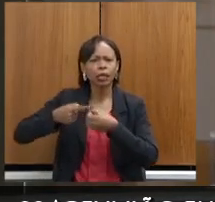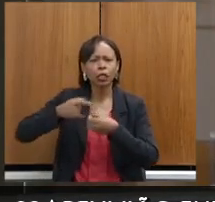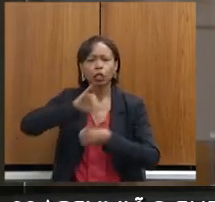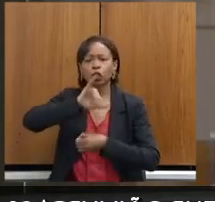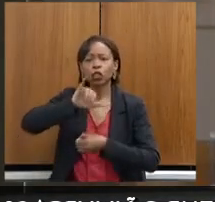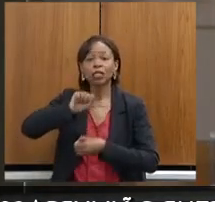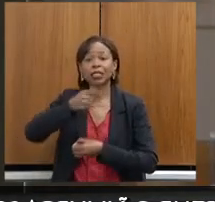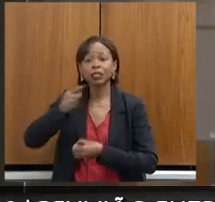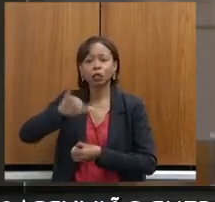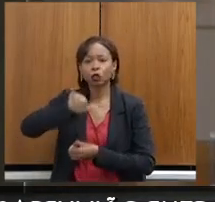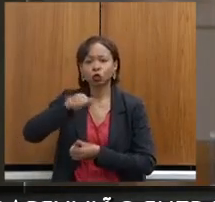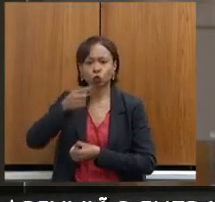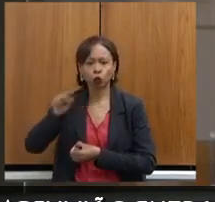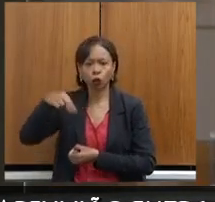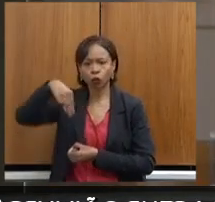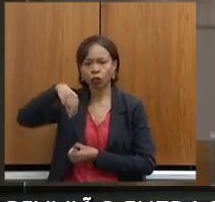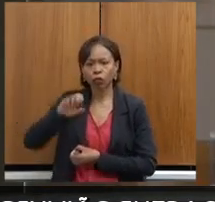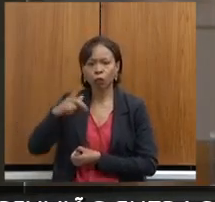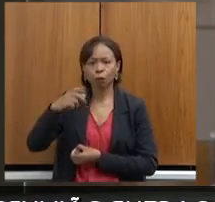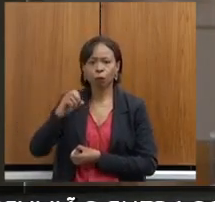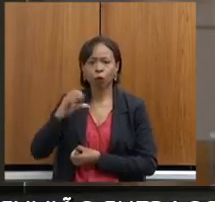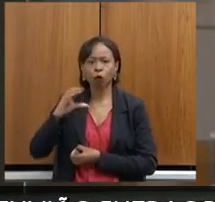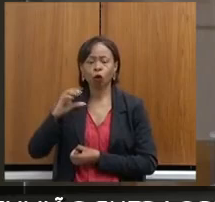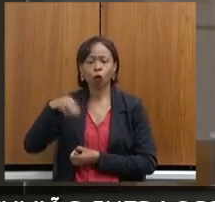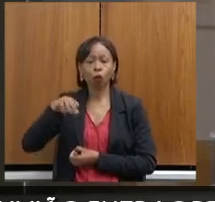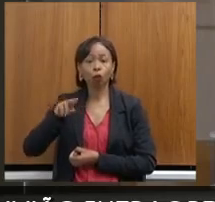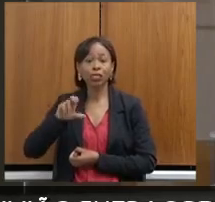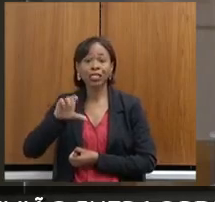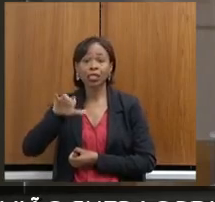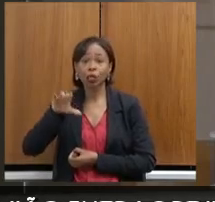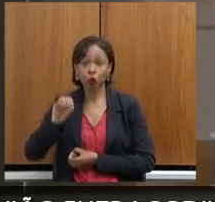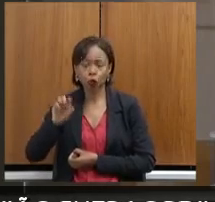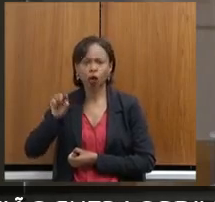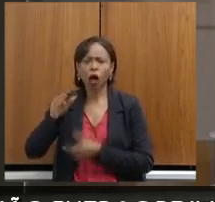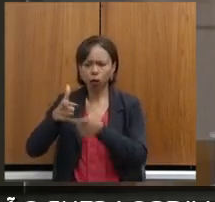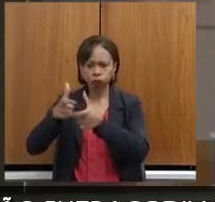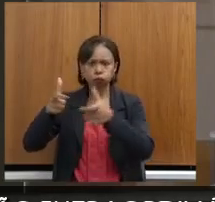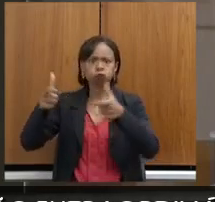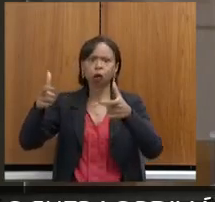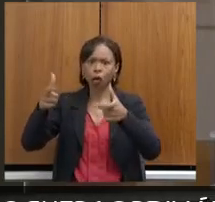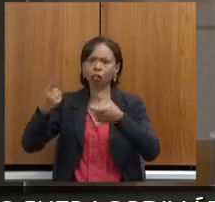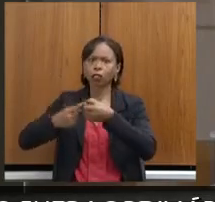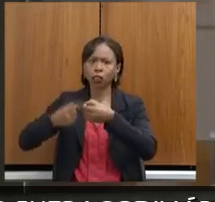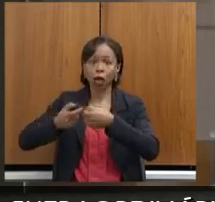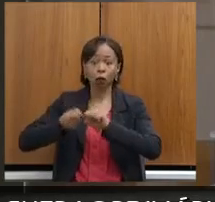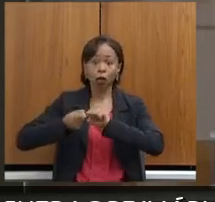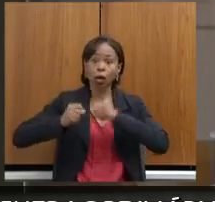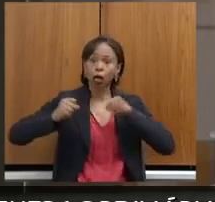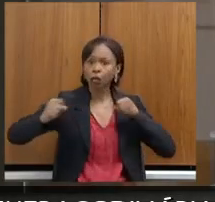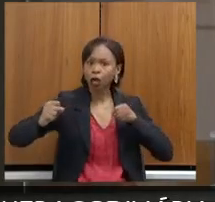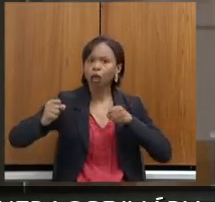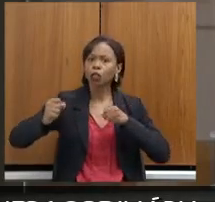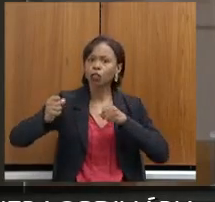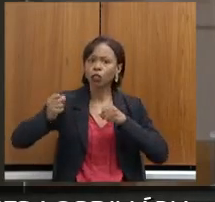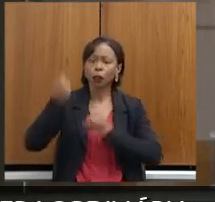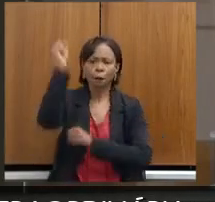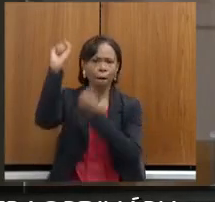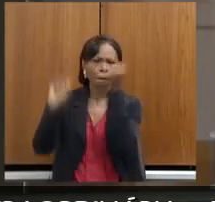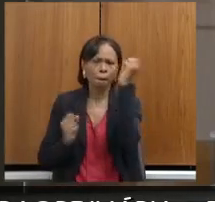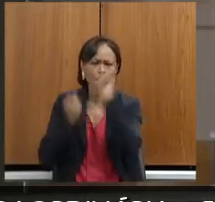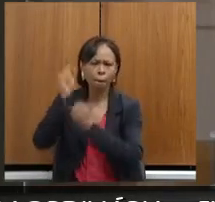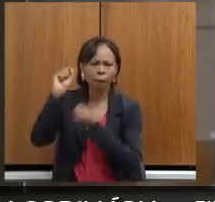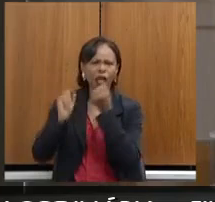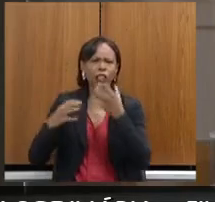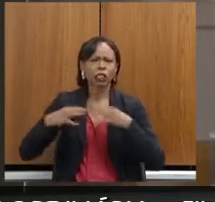Nepomuceno que é uma cidade grande é uma cidade que a polo industrial da Indústria Têxtil